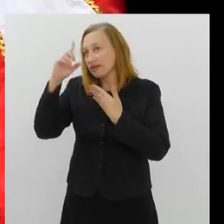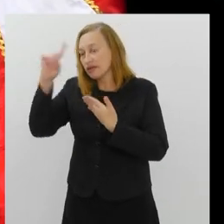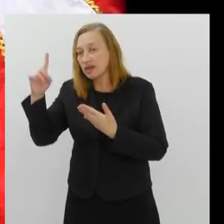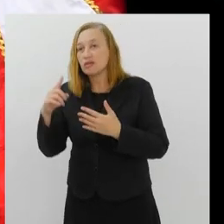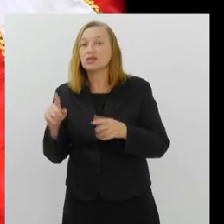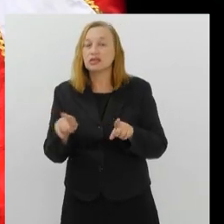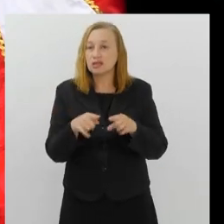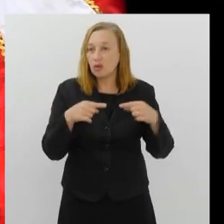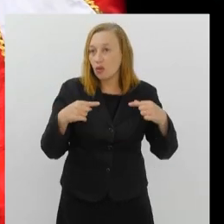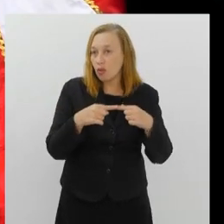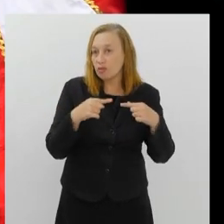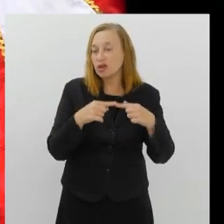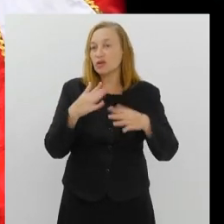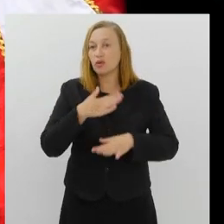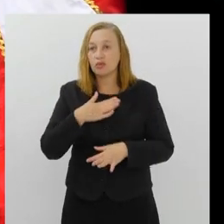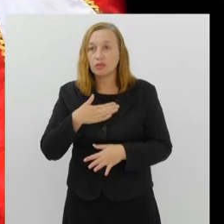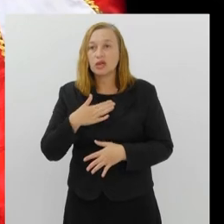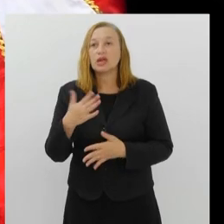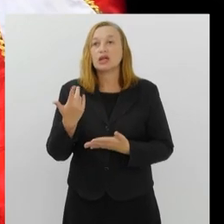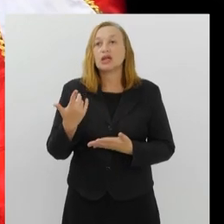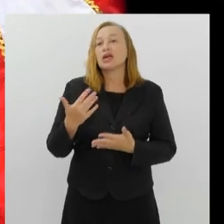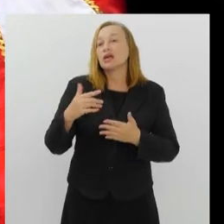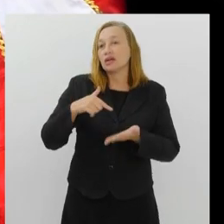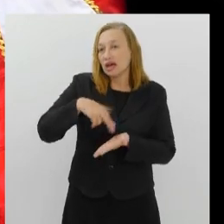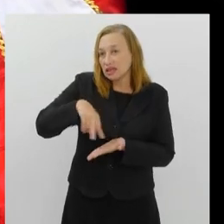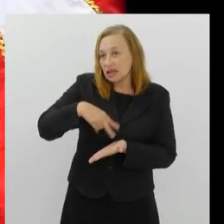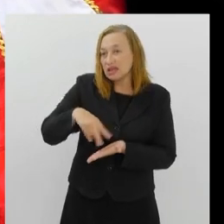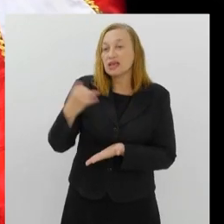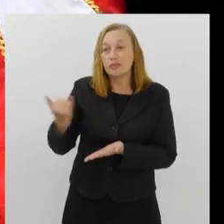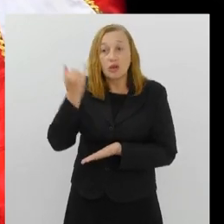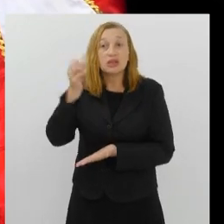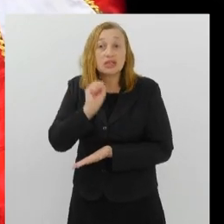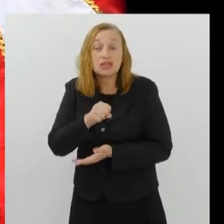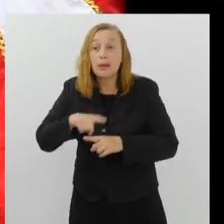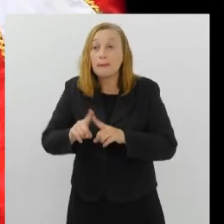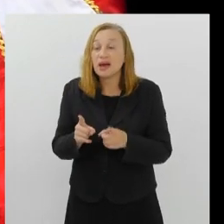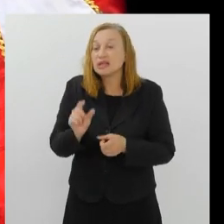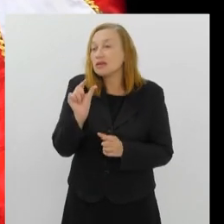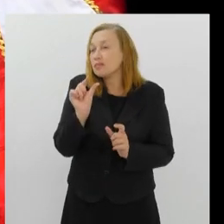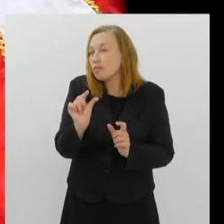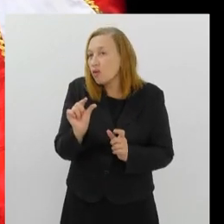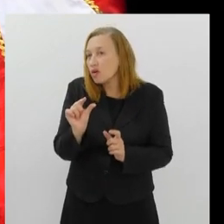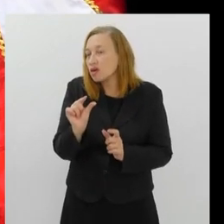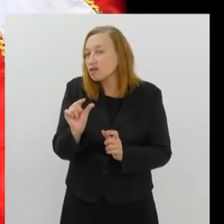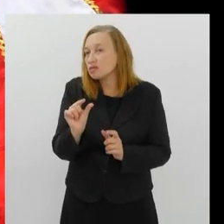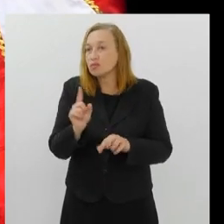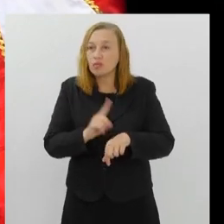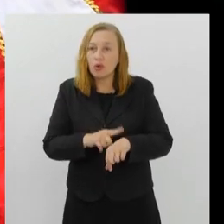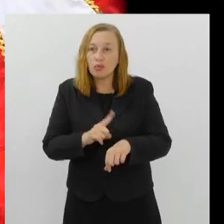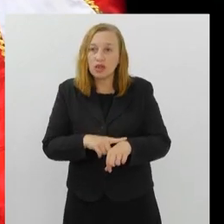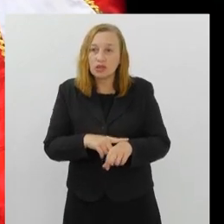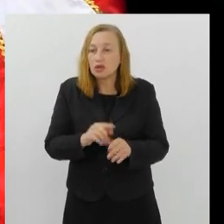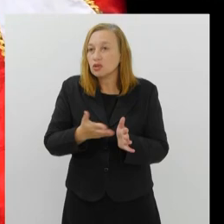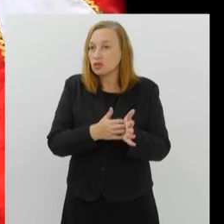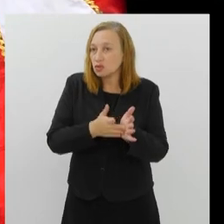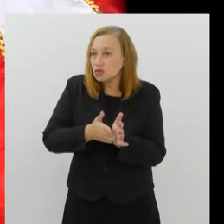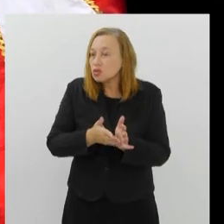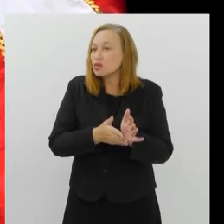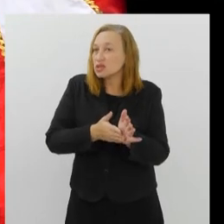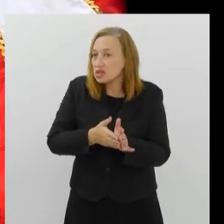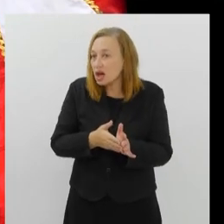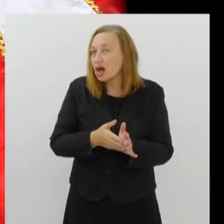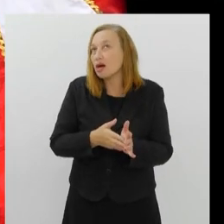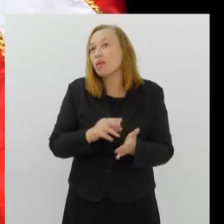dança solta. Eu acredito que a coreografia ela é essencial, sim, mas em poucas partes, pequenas partes. Talvez em algum momento do samba, que o